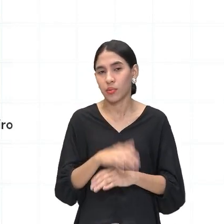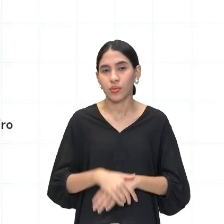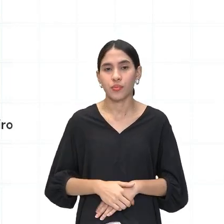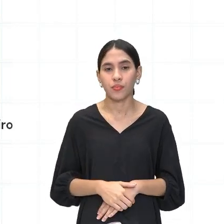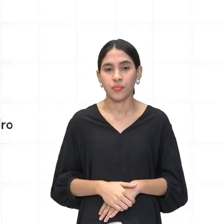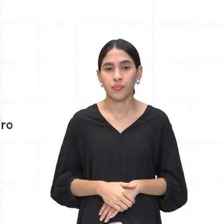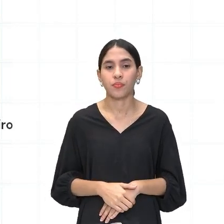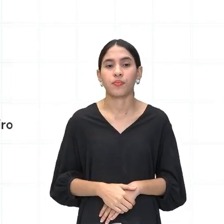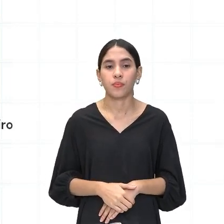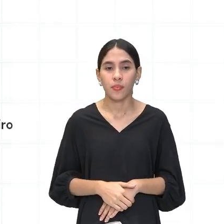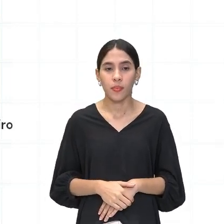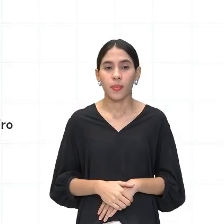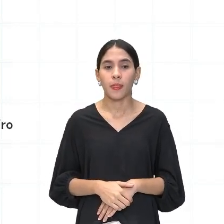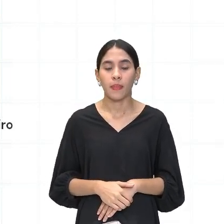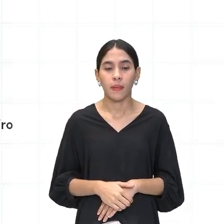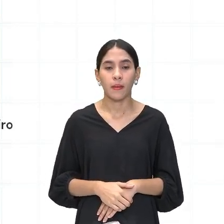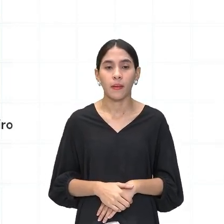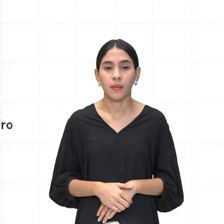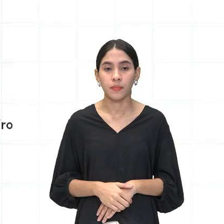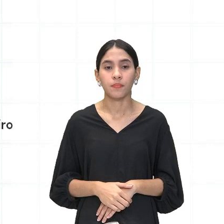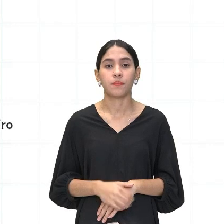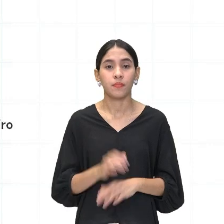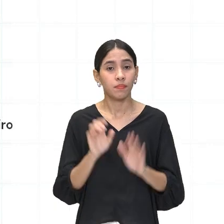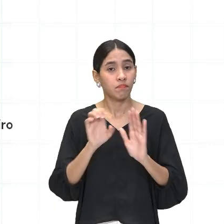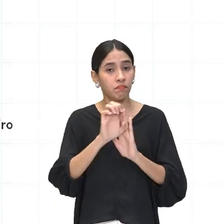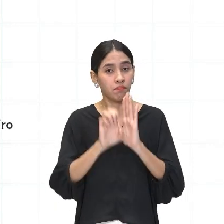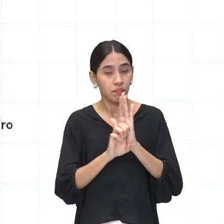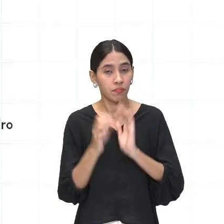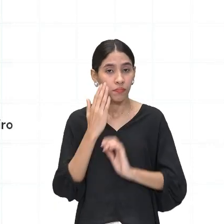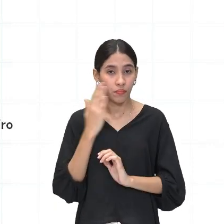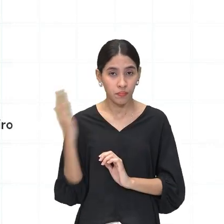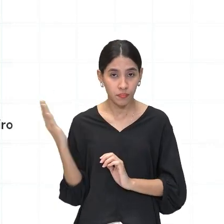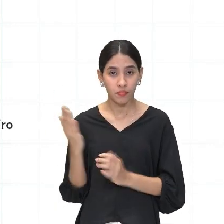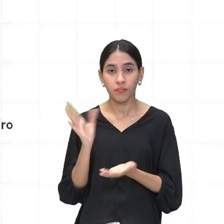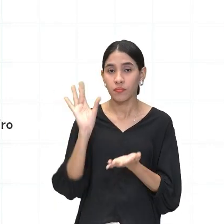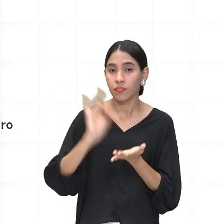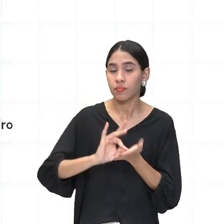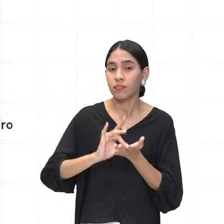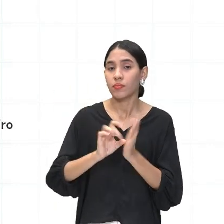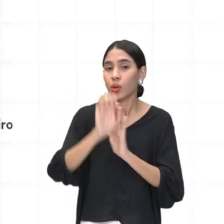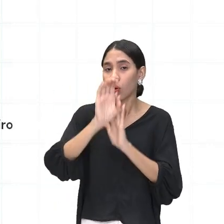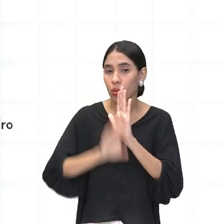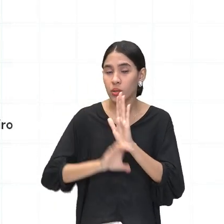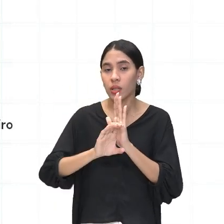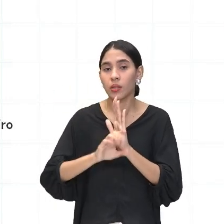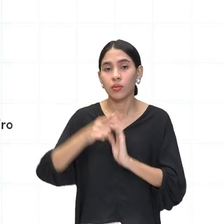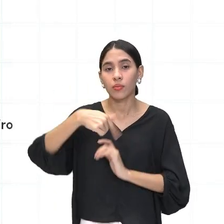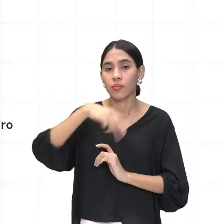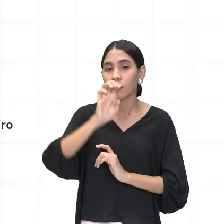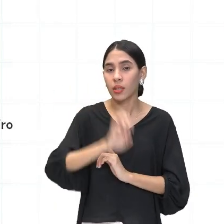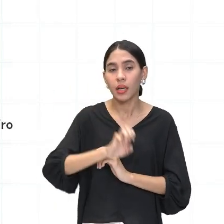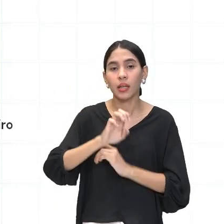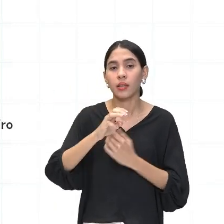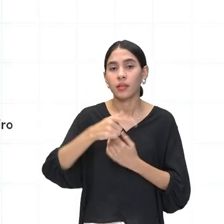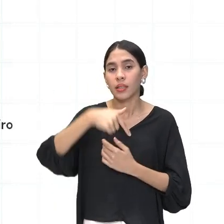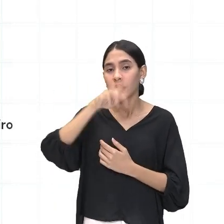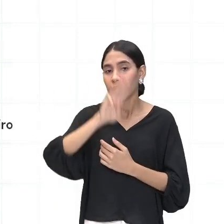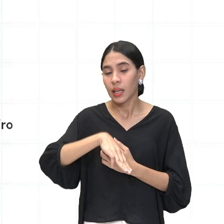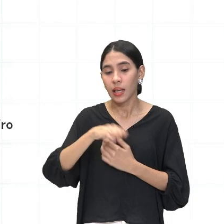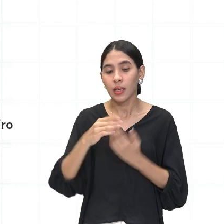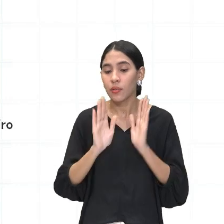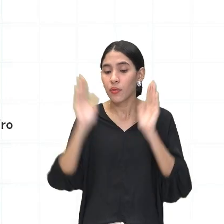primeiro ponto a saber sobre esse estatuto é isso. Ele define, deixa claro a quem esta lei é aplicada.